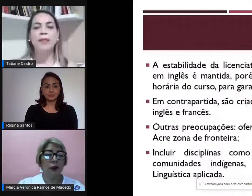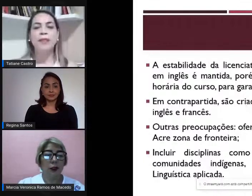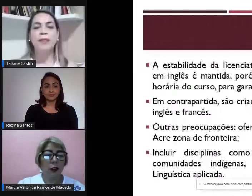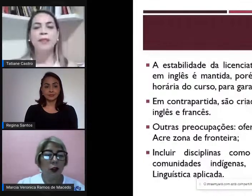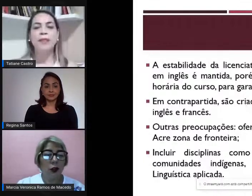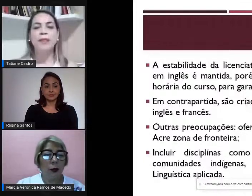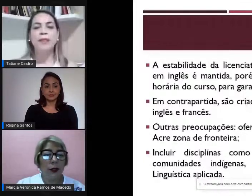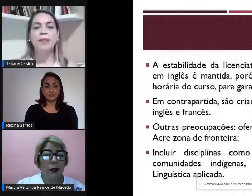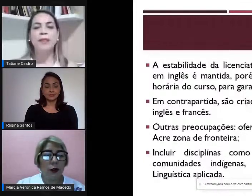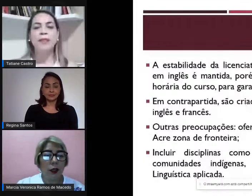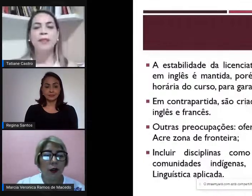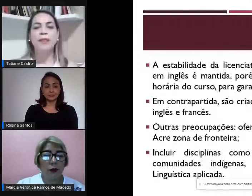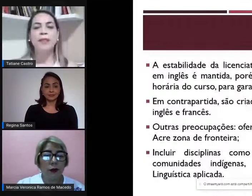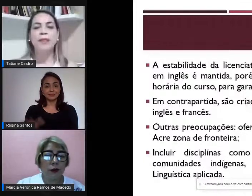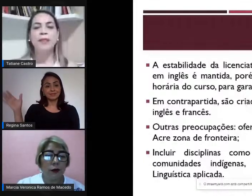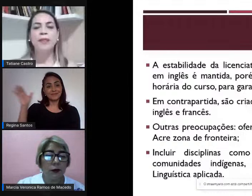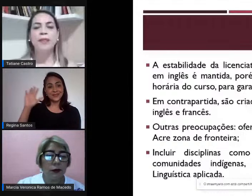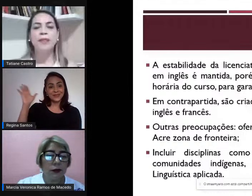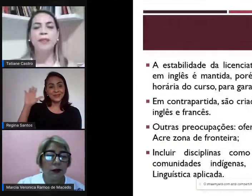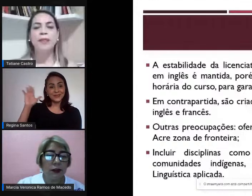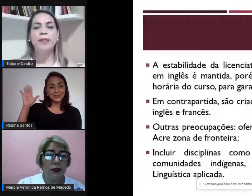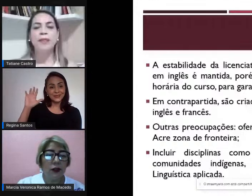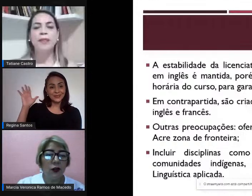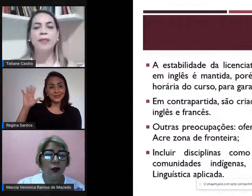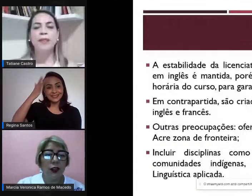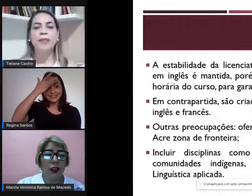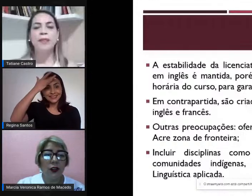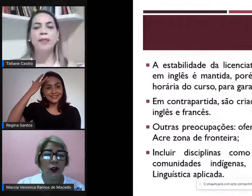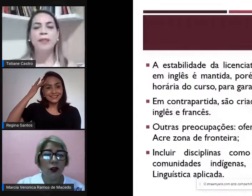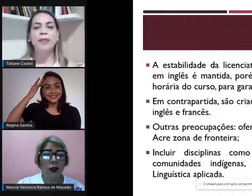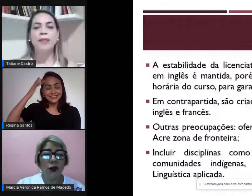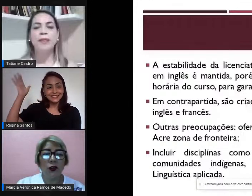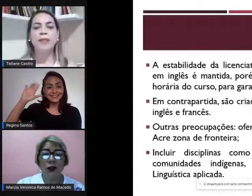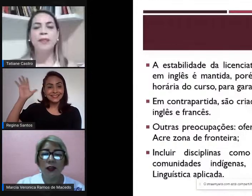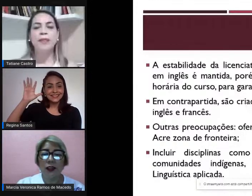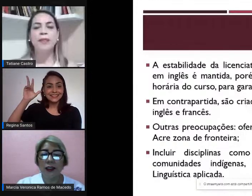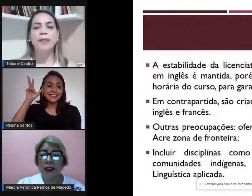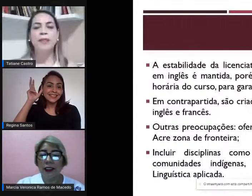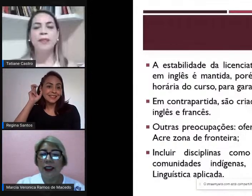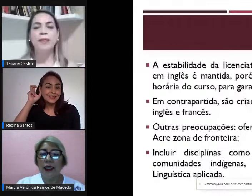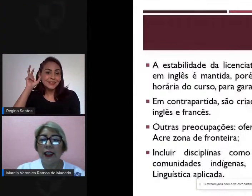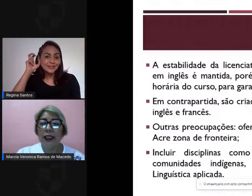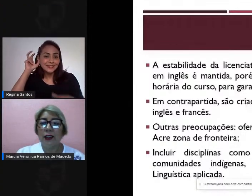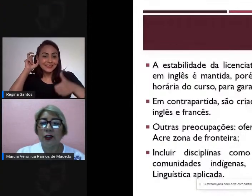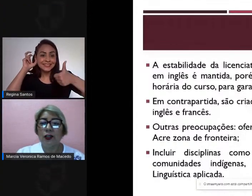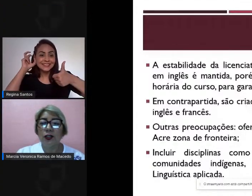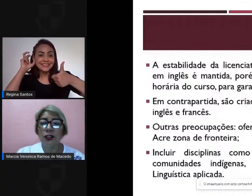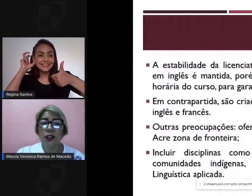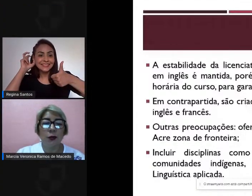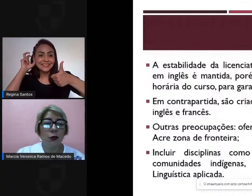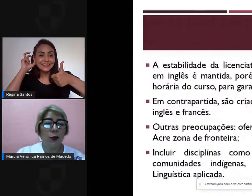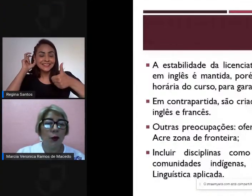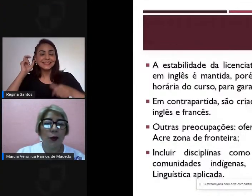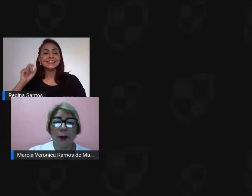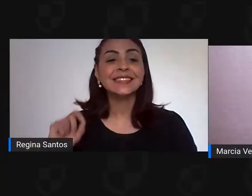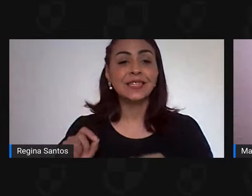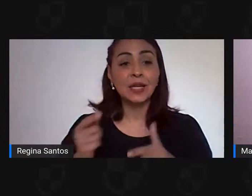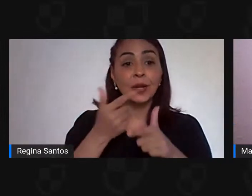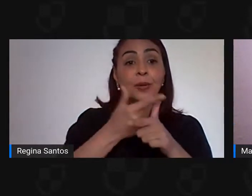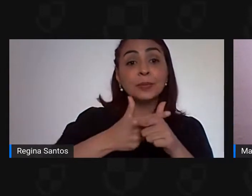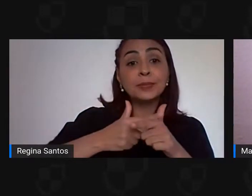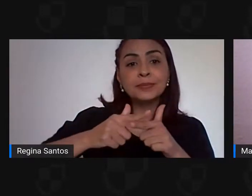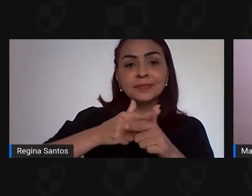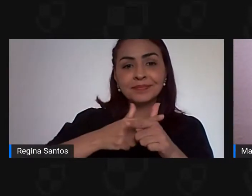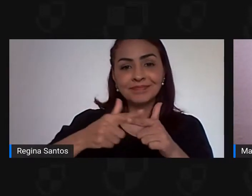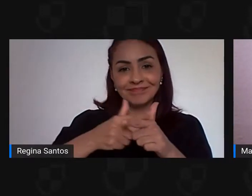Oi, pessoal, estou ouvindo. Então, nós estamos com um problema